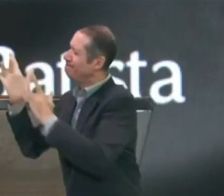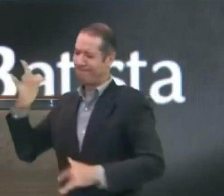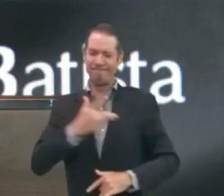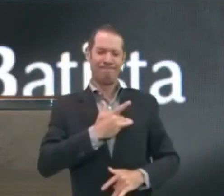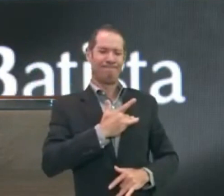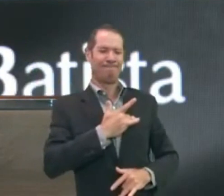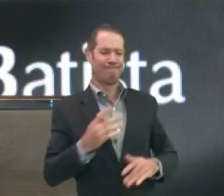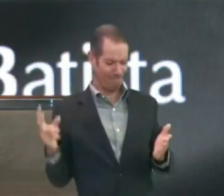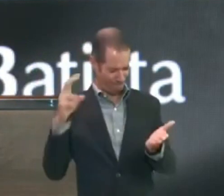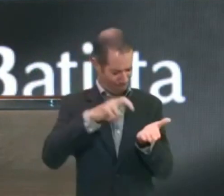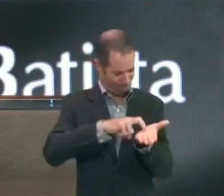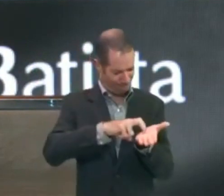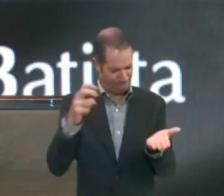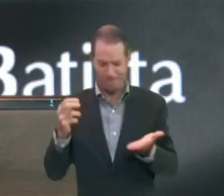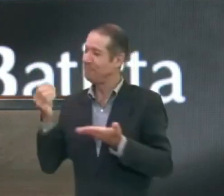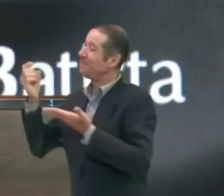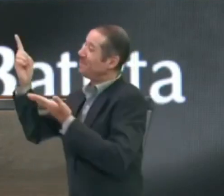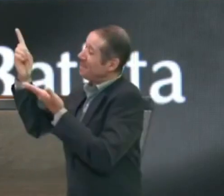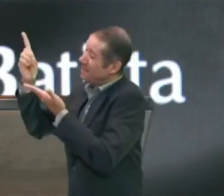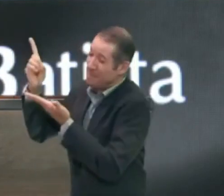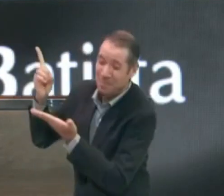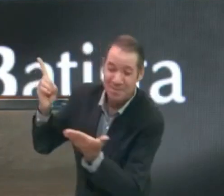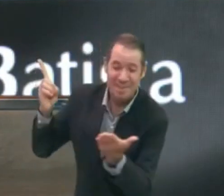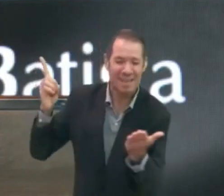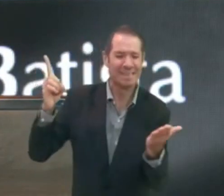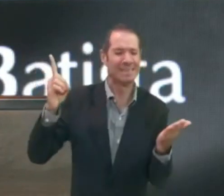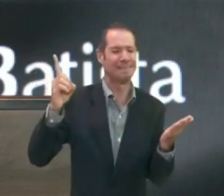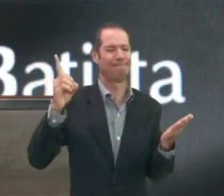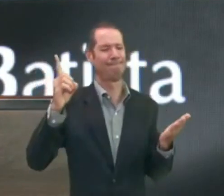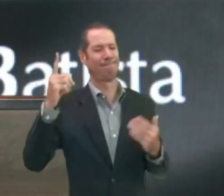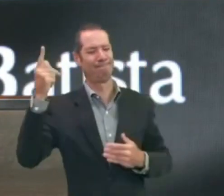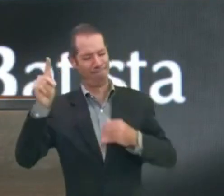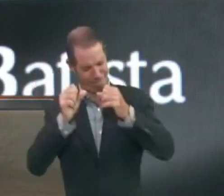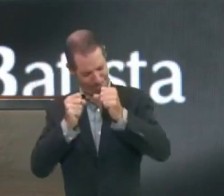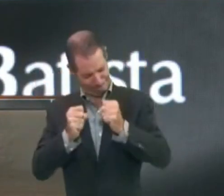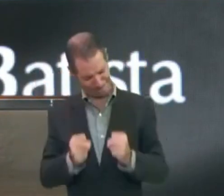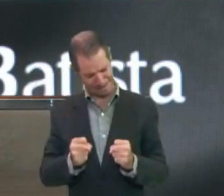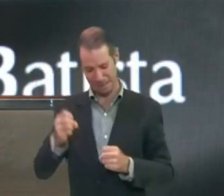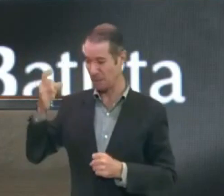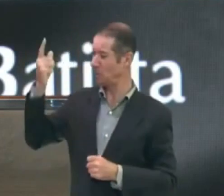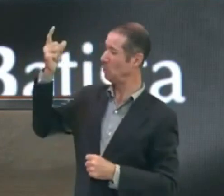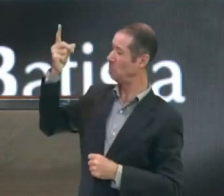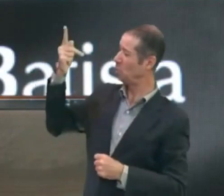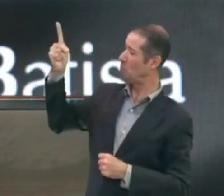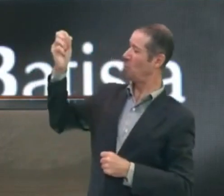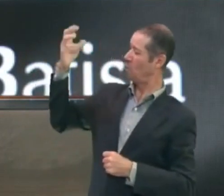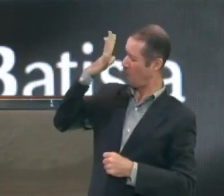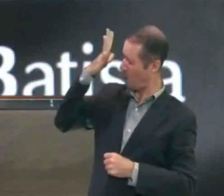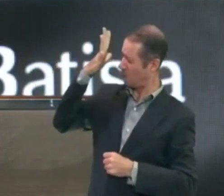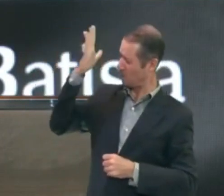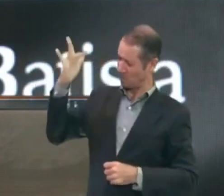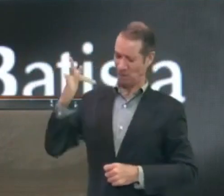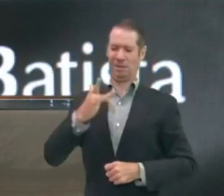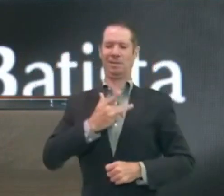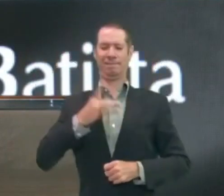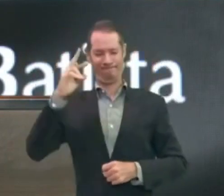Então nessa manhã, visita-nos, Senhor, visita-nos com o Teu poder, com a Tua graça, e que o toque